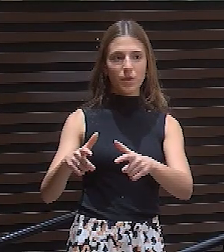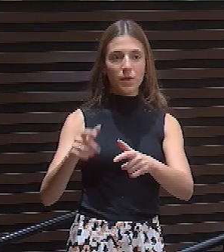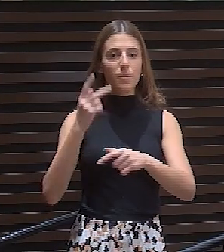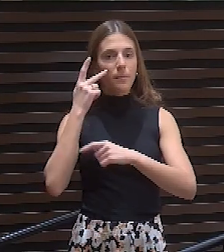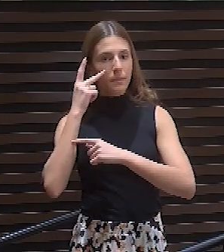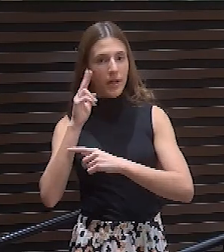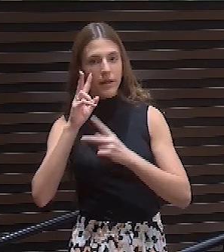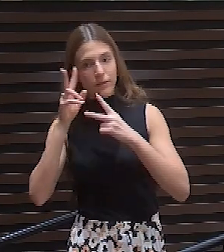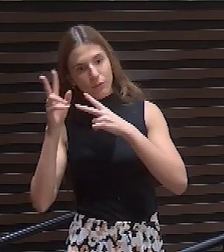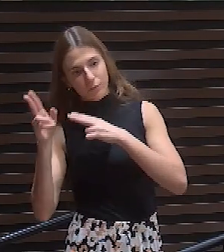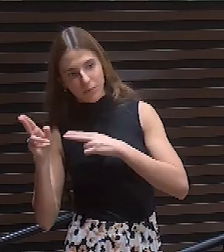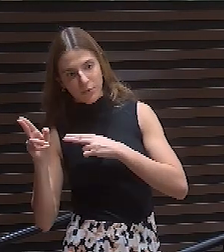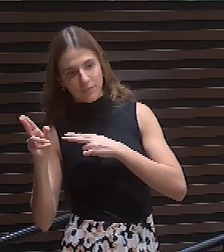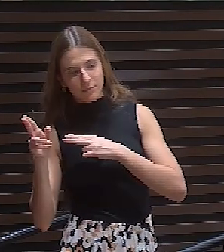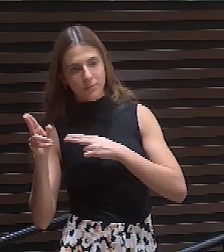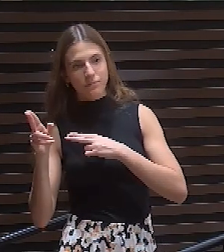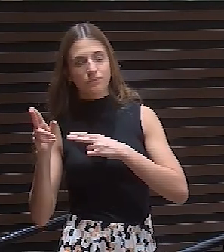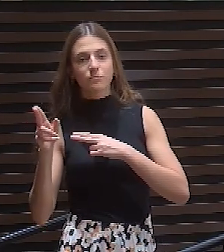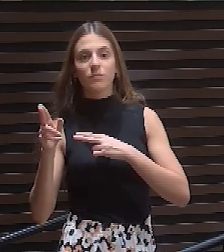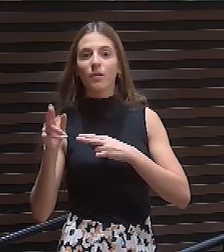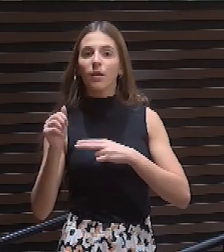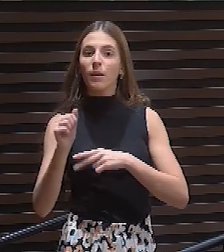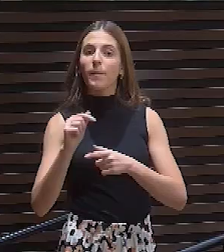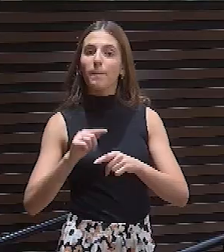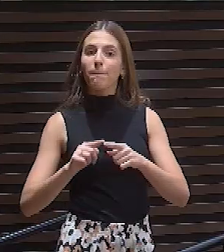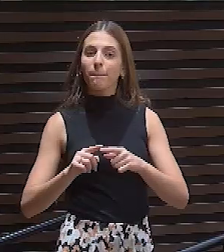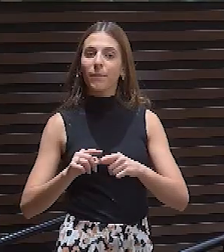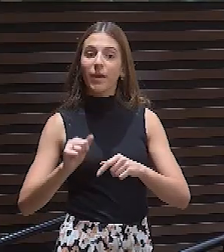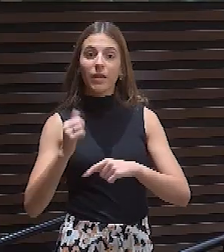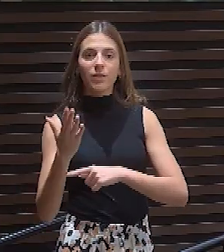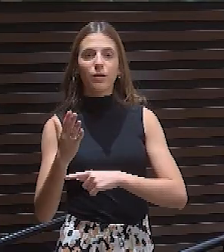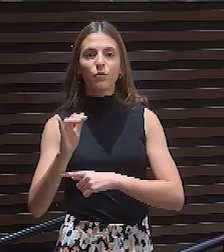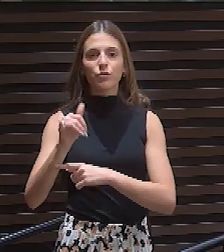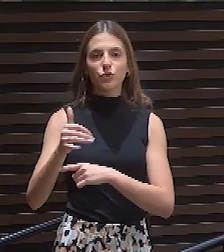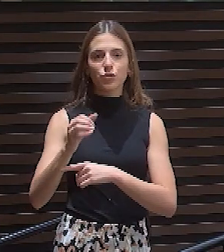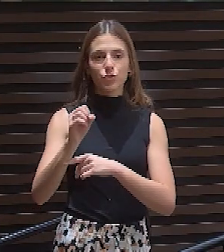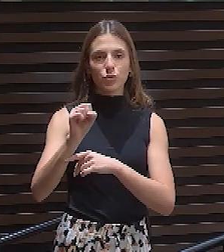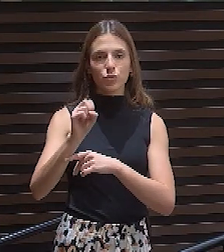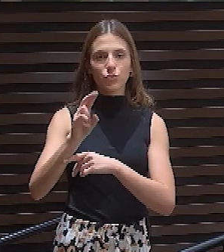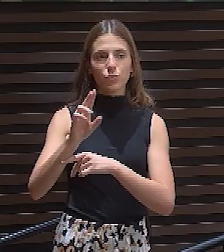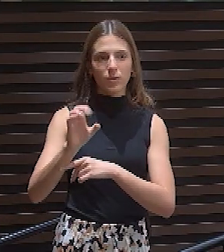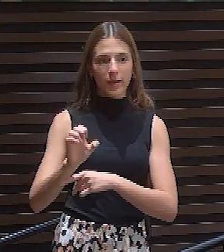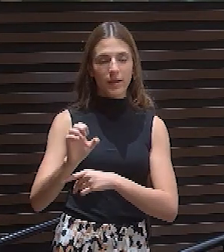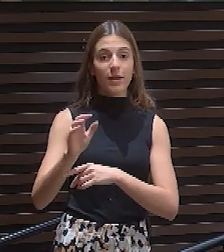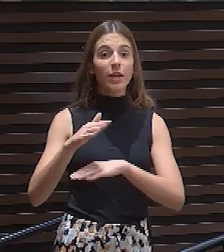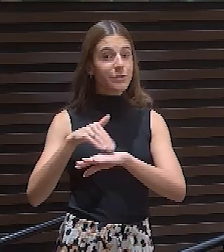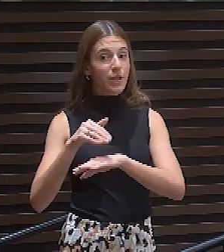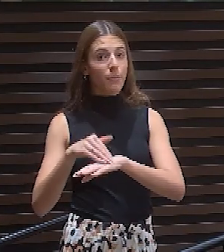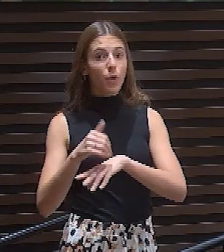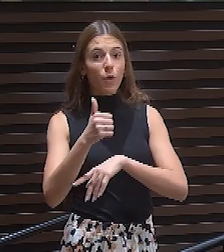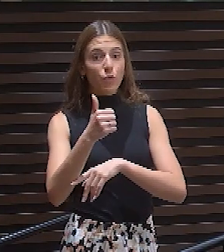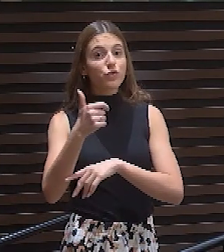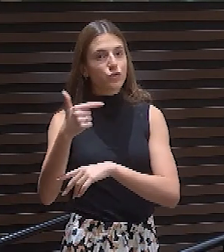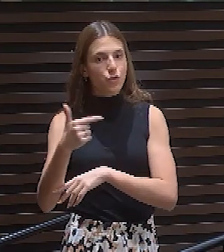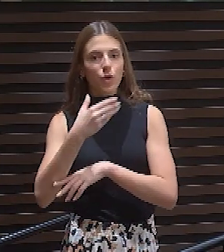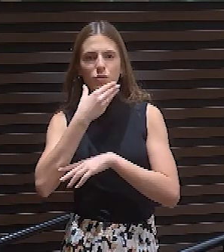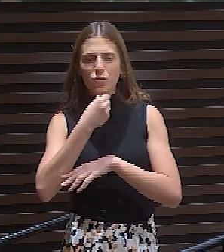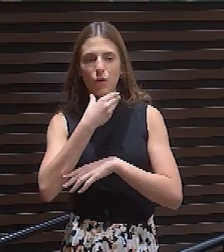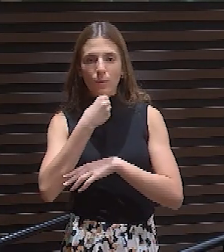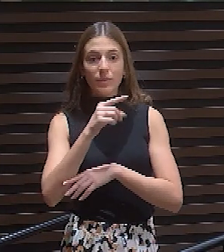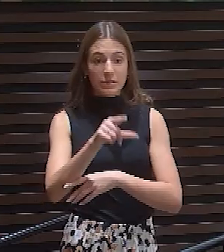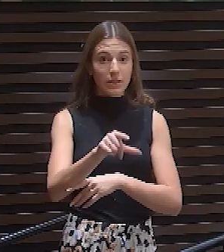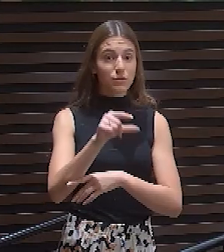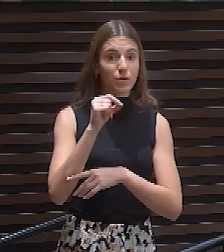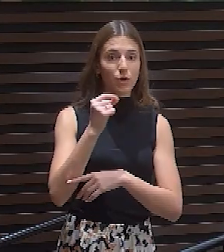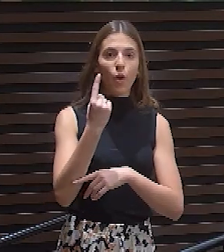noite. Chamou, pois, Josué os 12 homens que escolhera dos filhos de Israel, um de